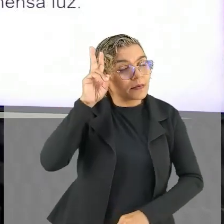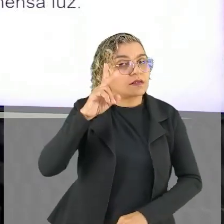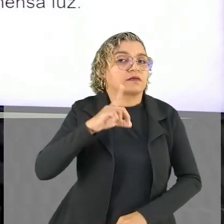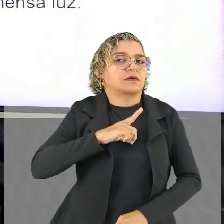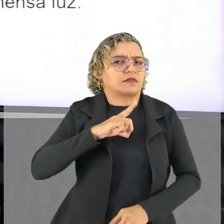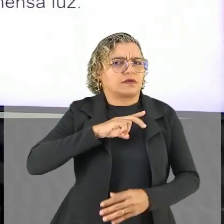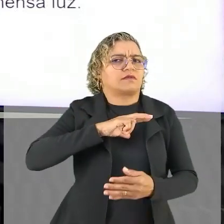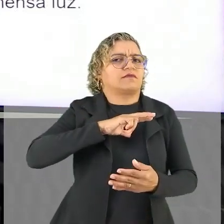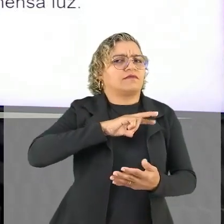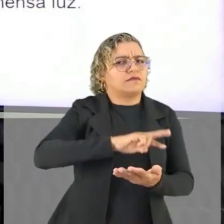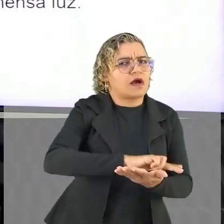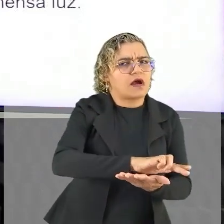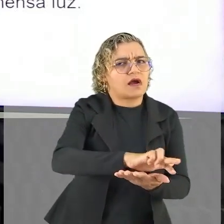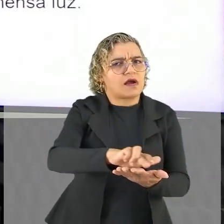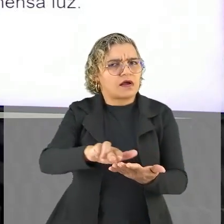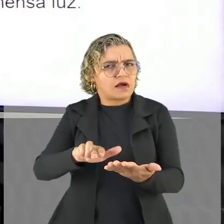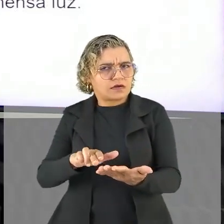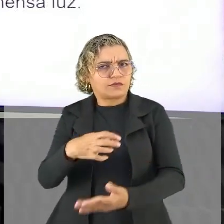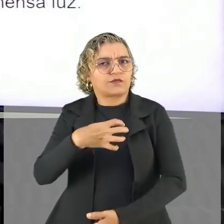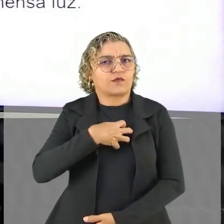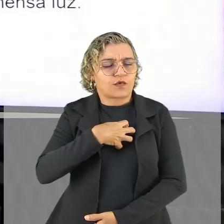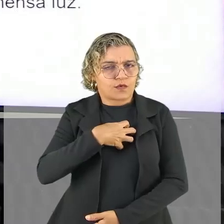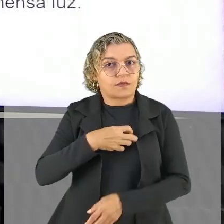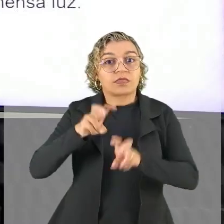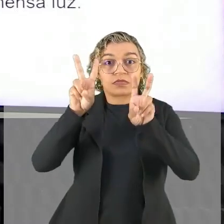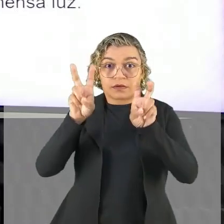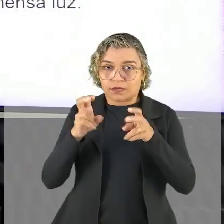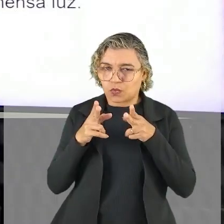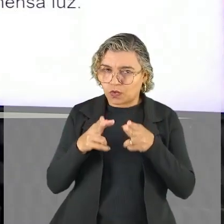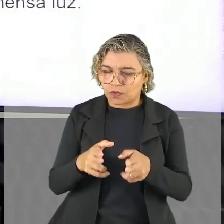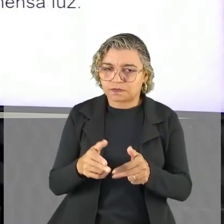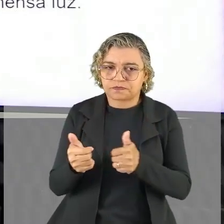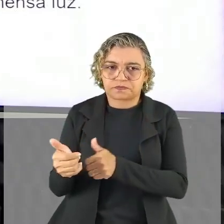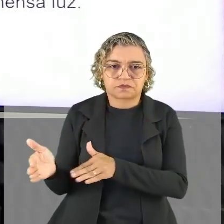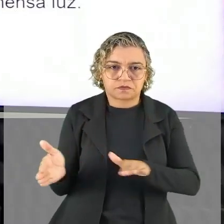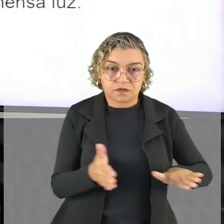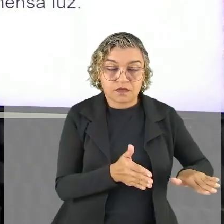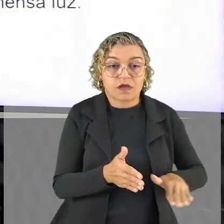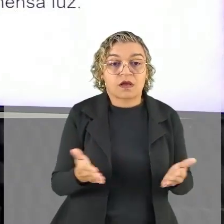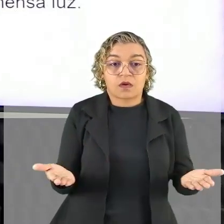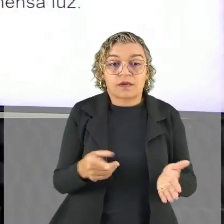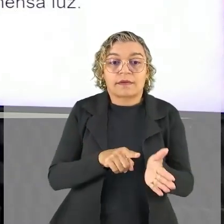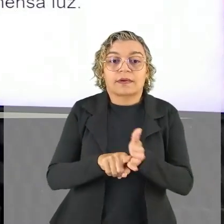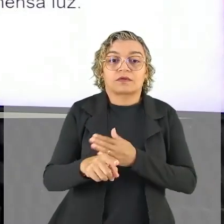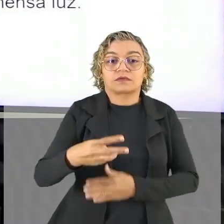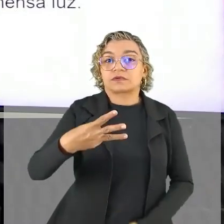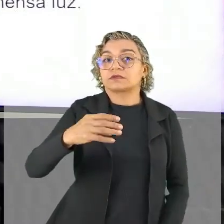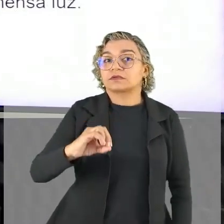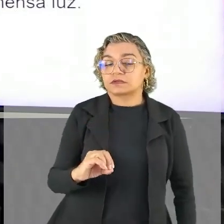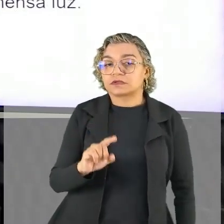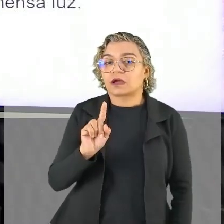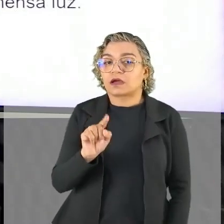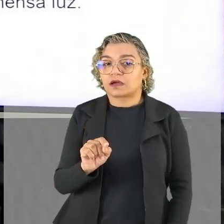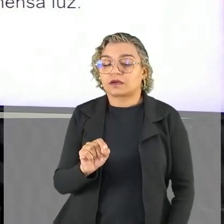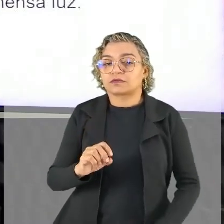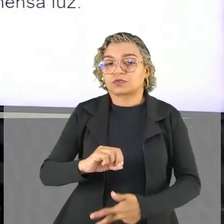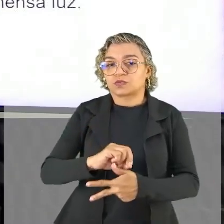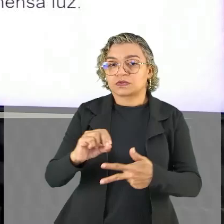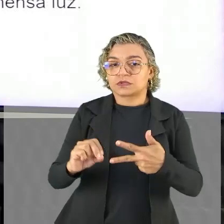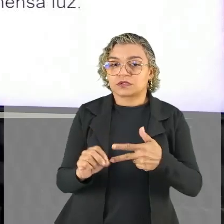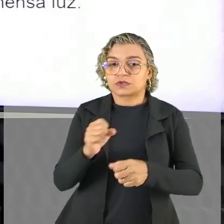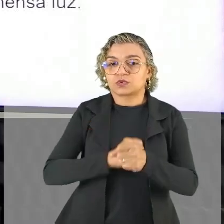maneiras esses mesmos temas. Agora nós vamos para a questão de número 30, que é uma questão do Enem